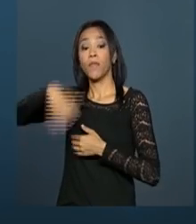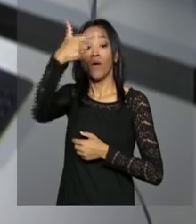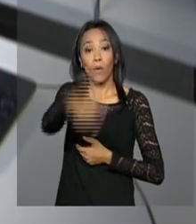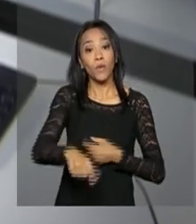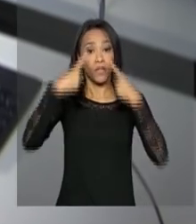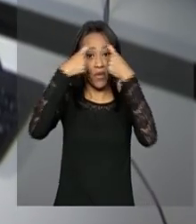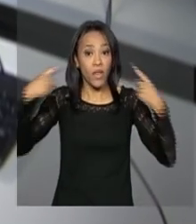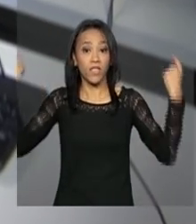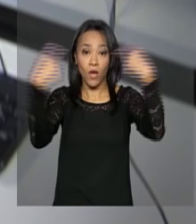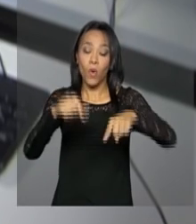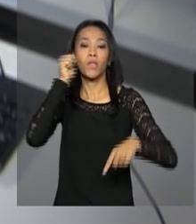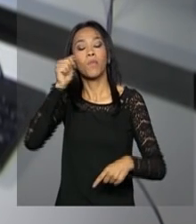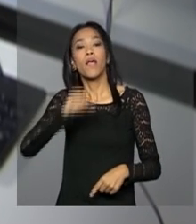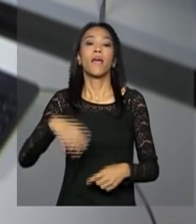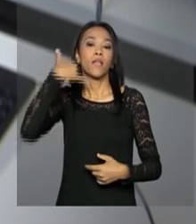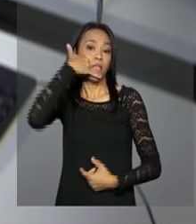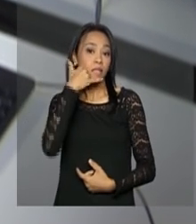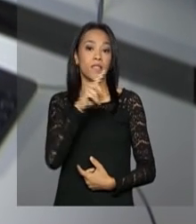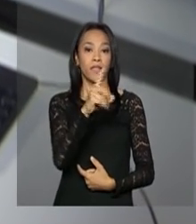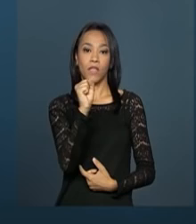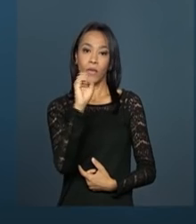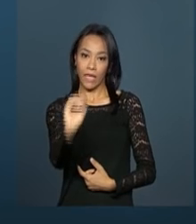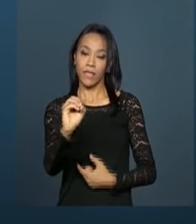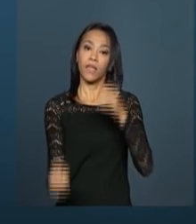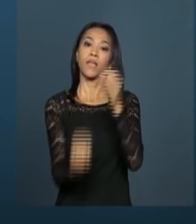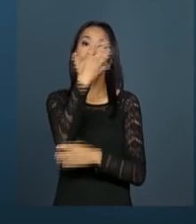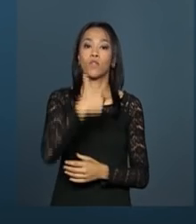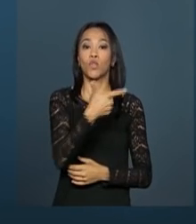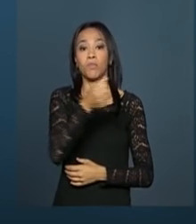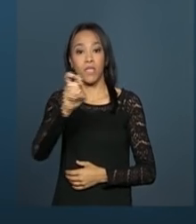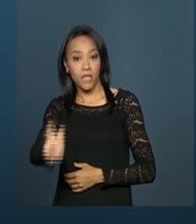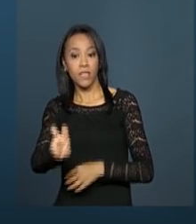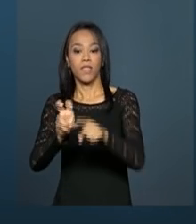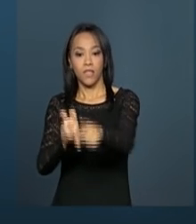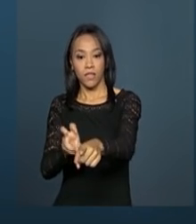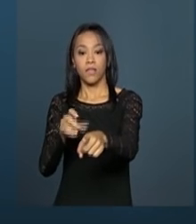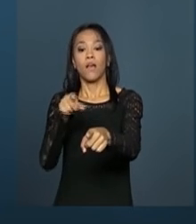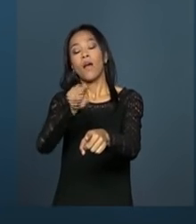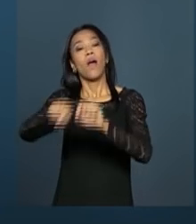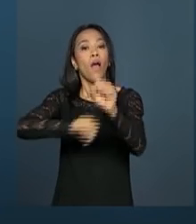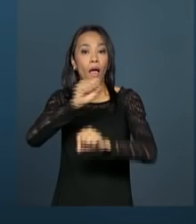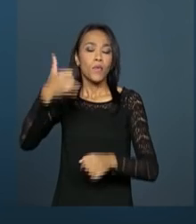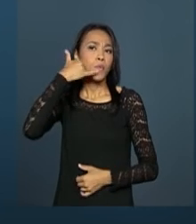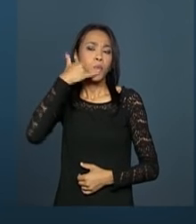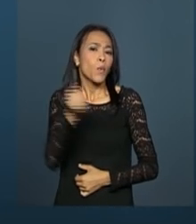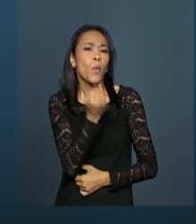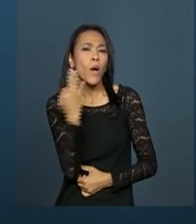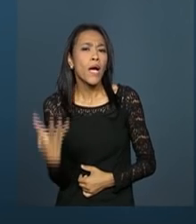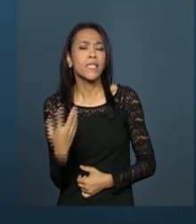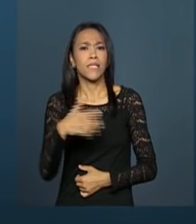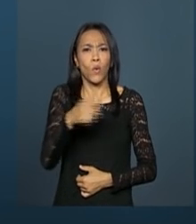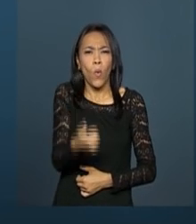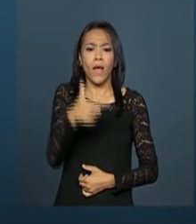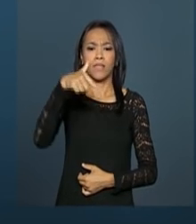a mulher, o Ligue 180, criado em 2005, em 2015, a Central de Atendimento realizou quase